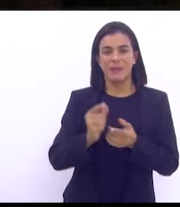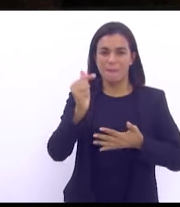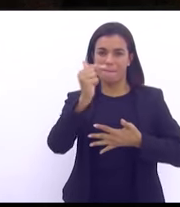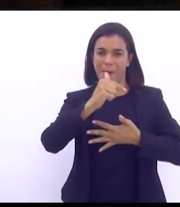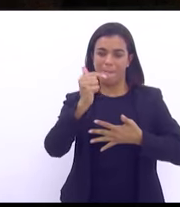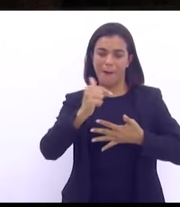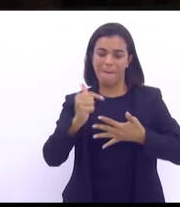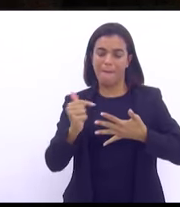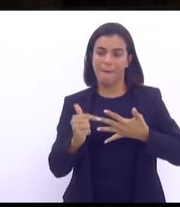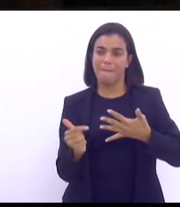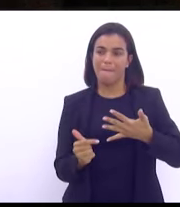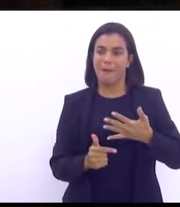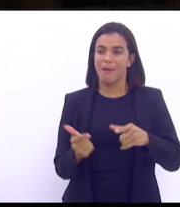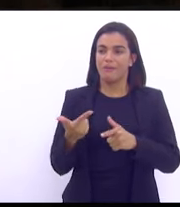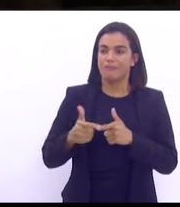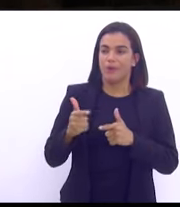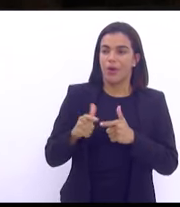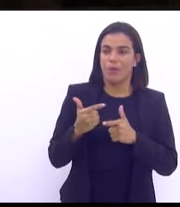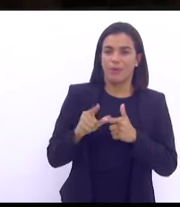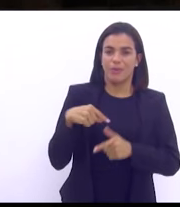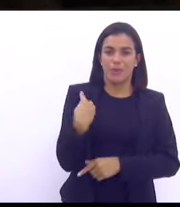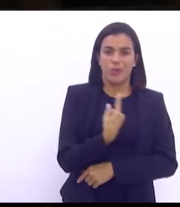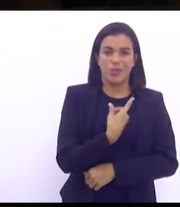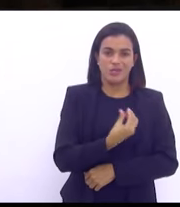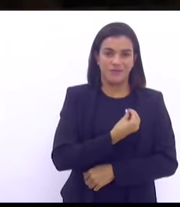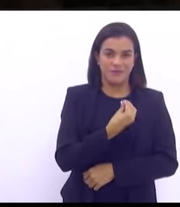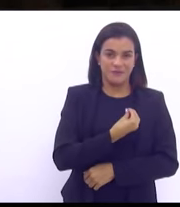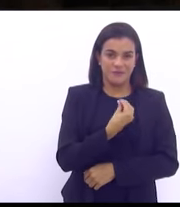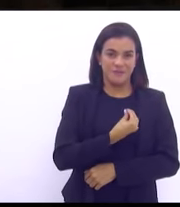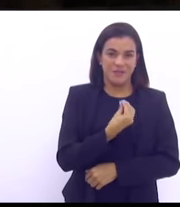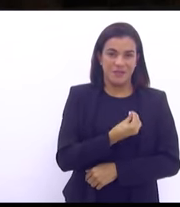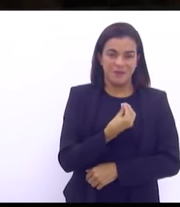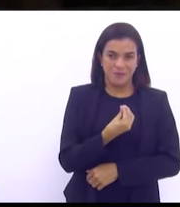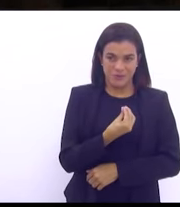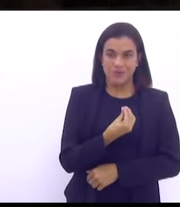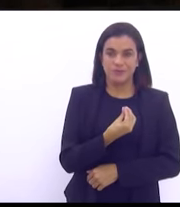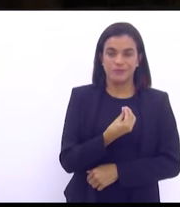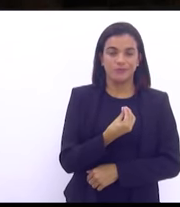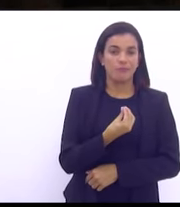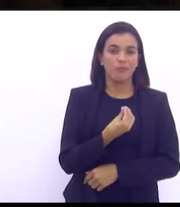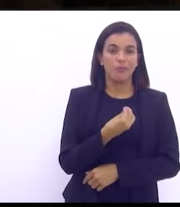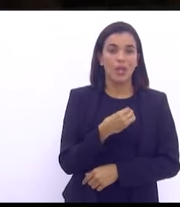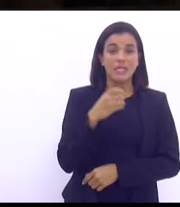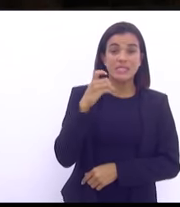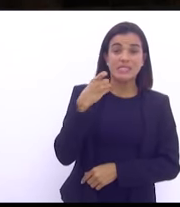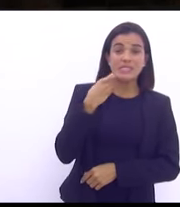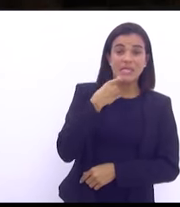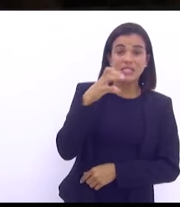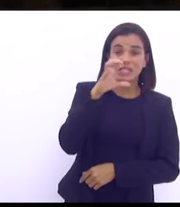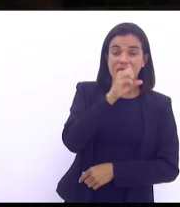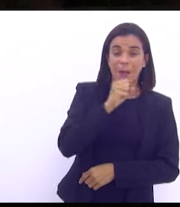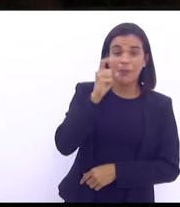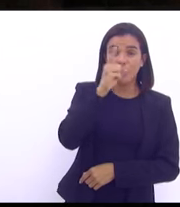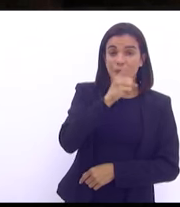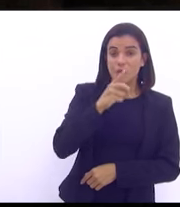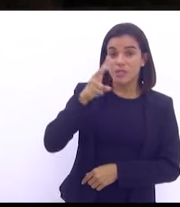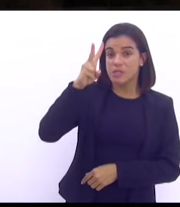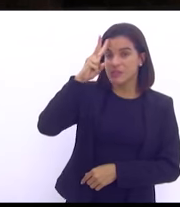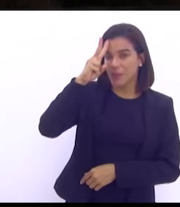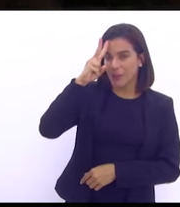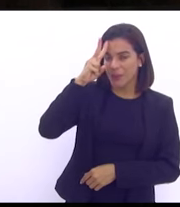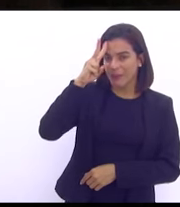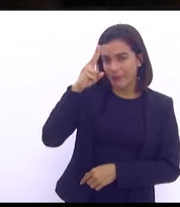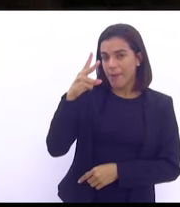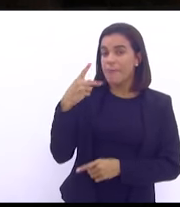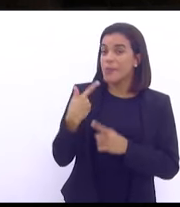tantas mazelas que nós vivemos nesse final de semana prolongado, né,